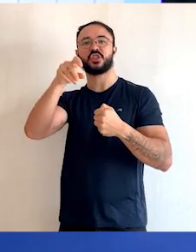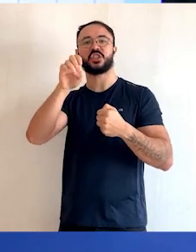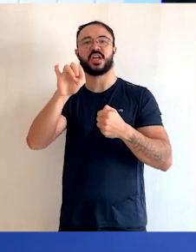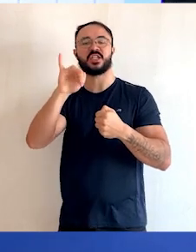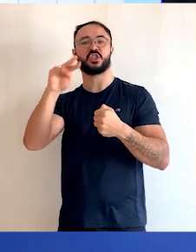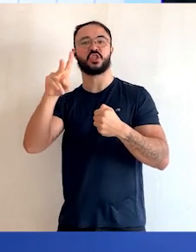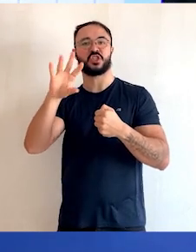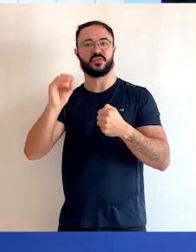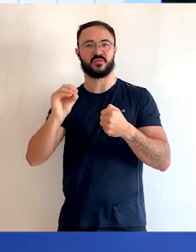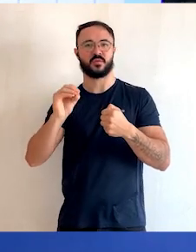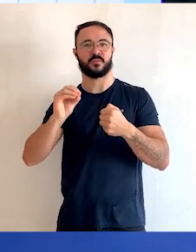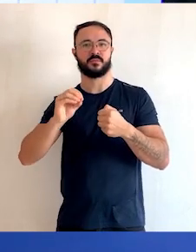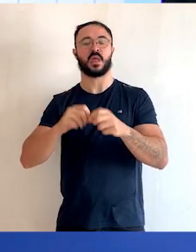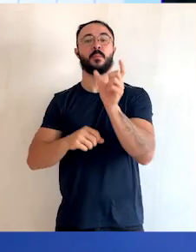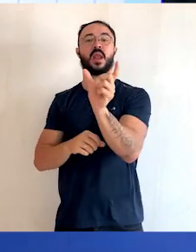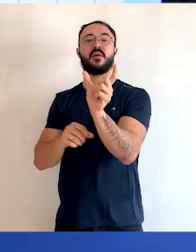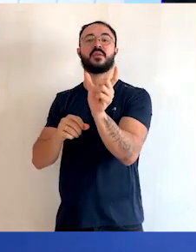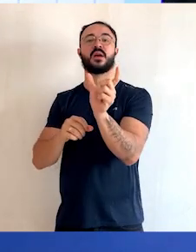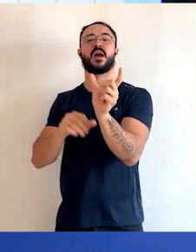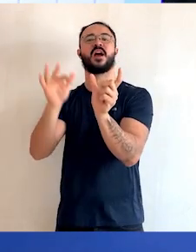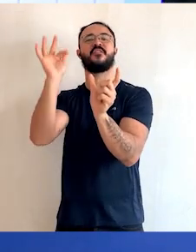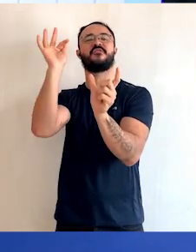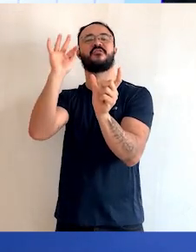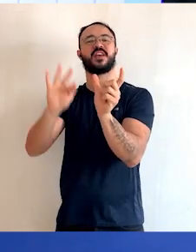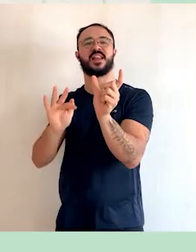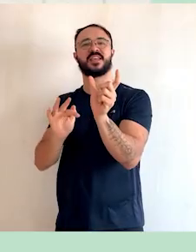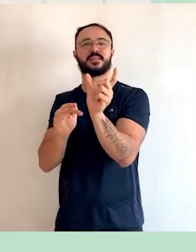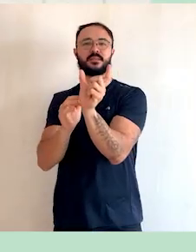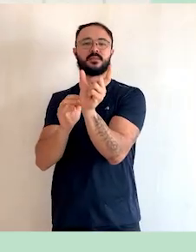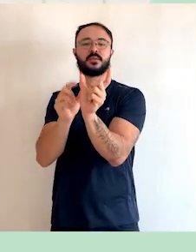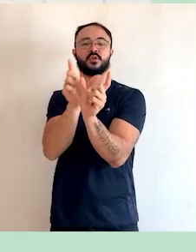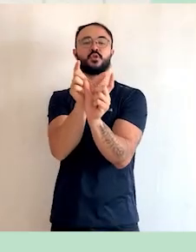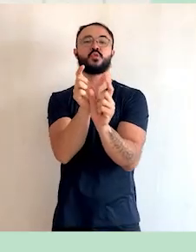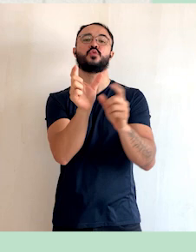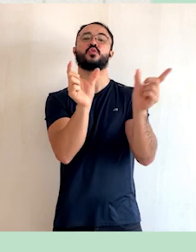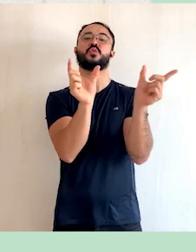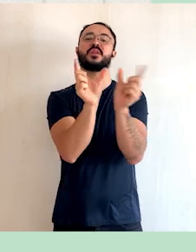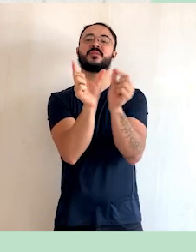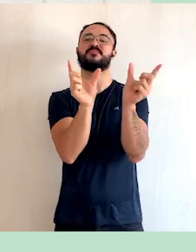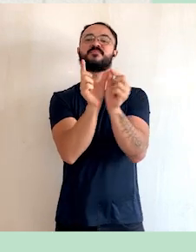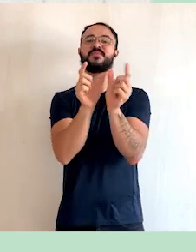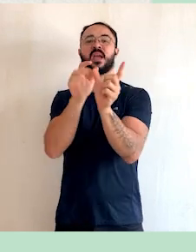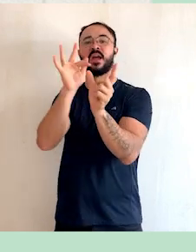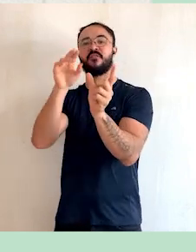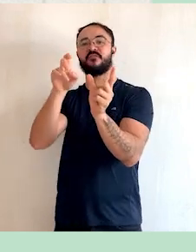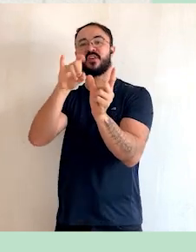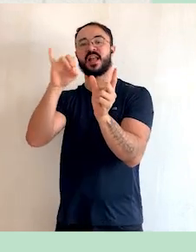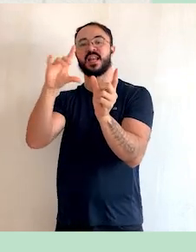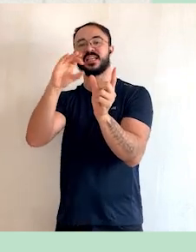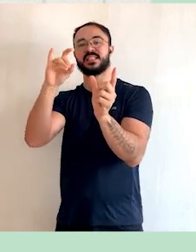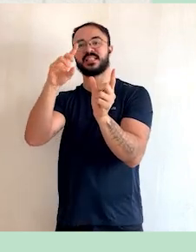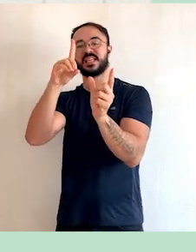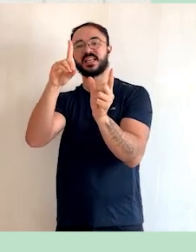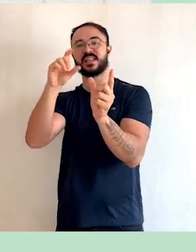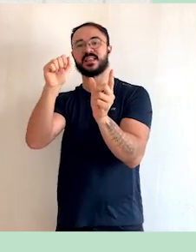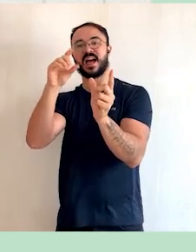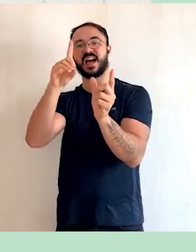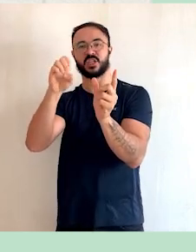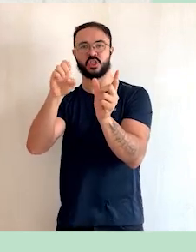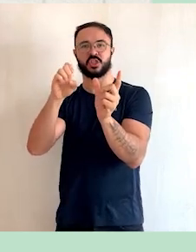Com a palavra feliz, podemos acrescentar o sufixo dade e formar felicidade.